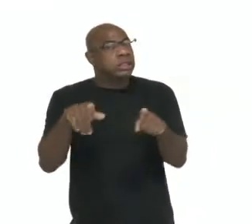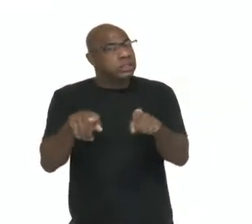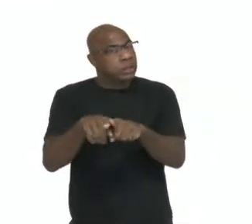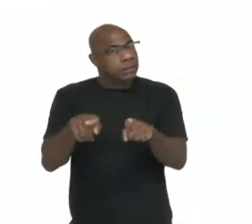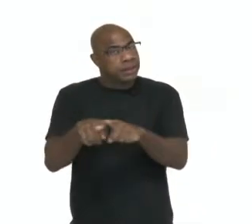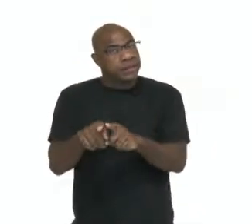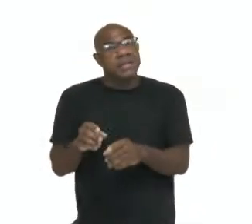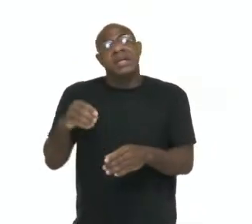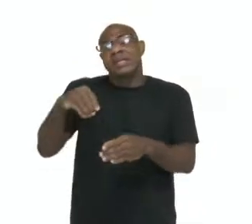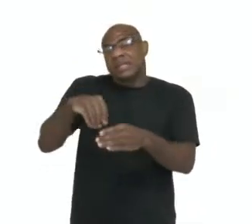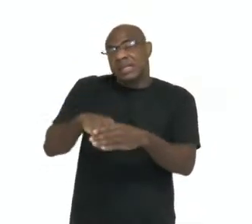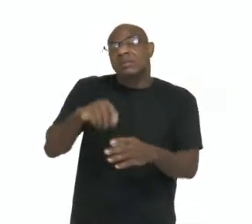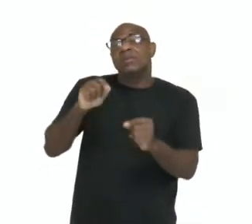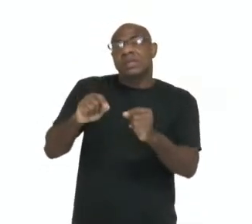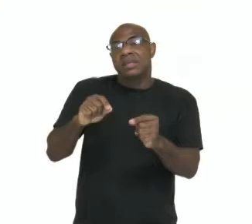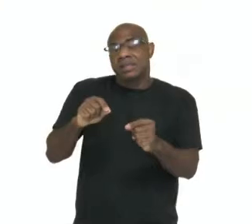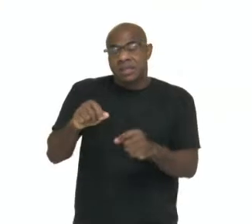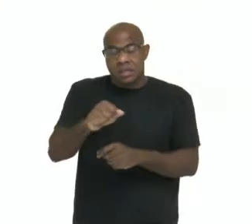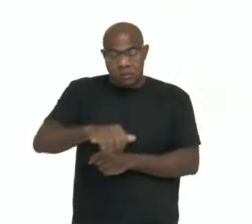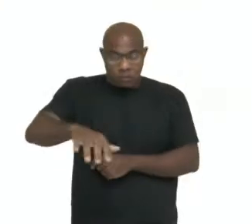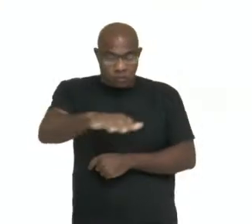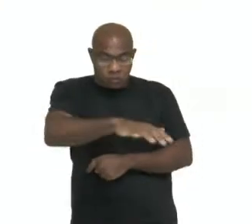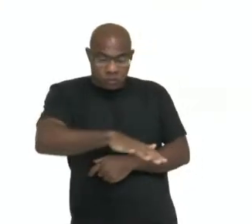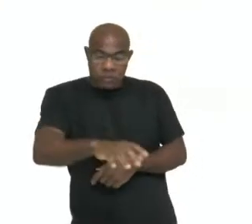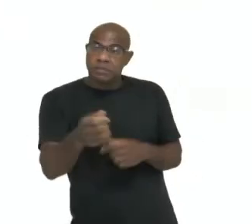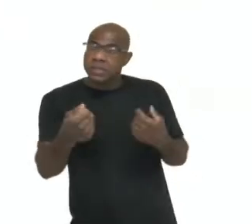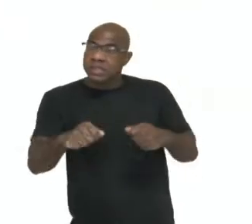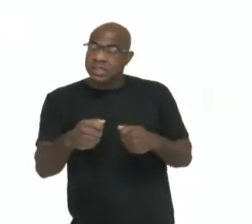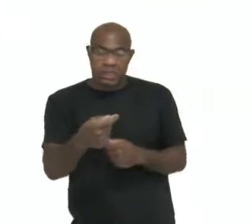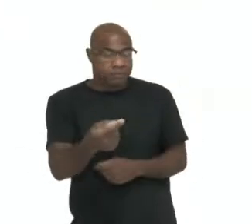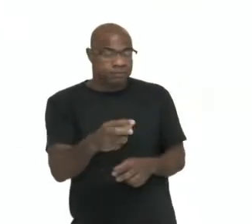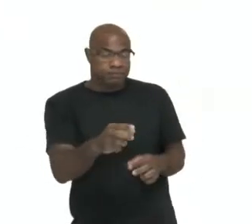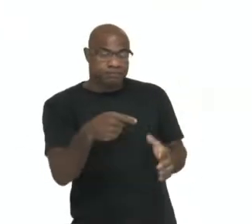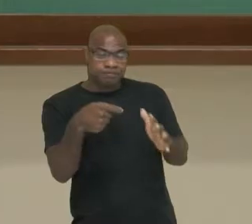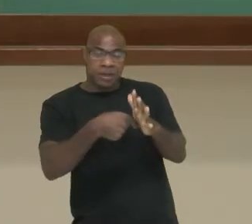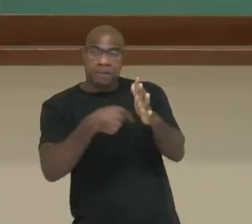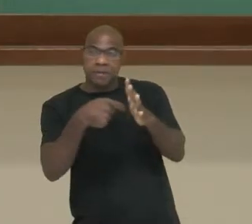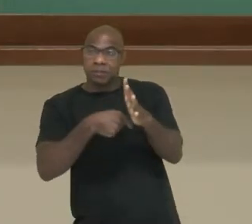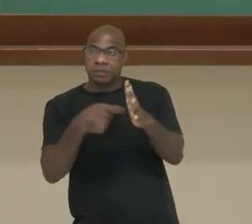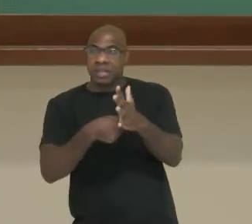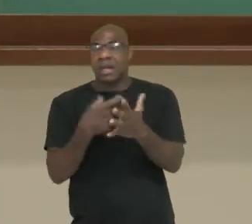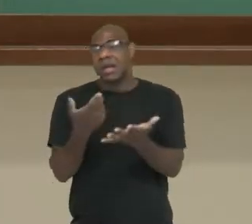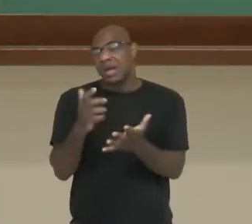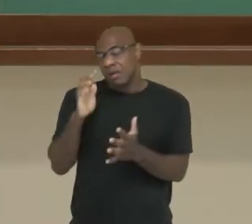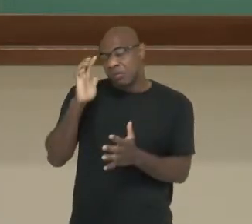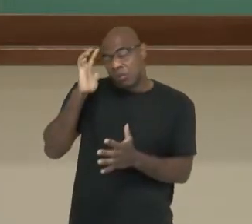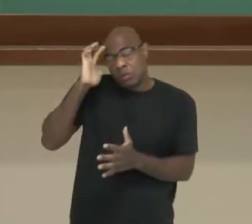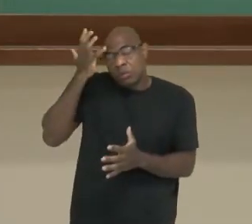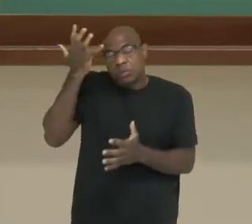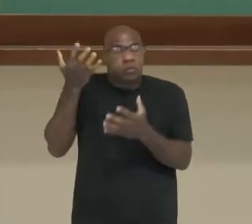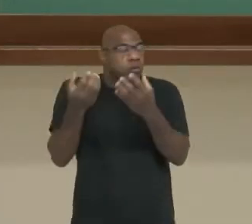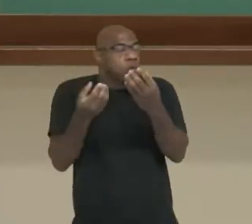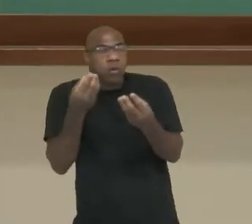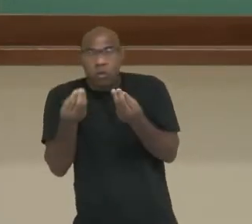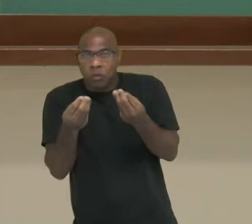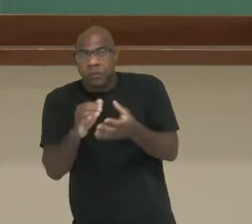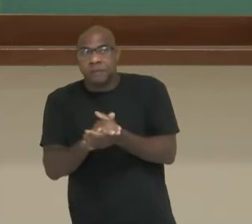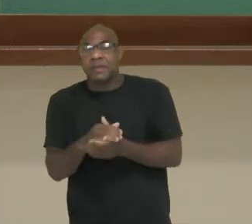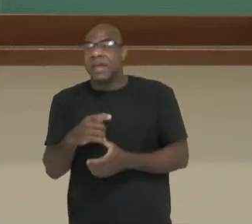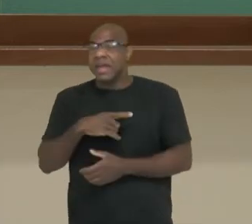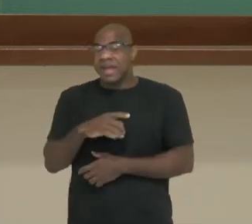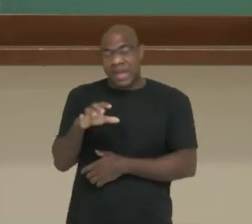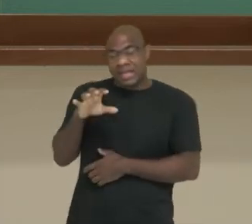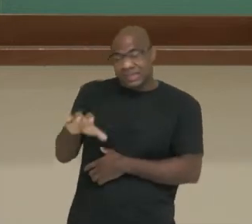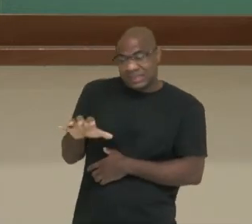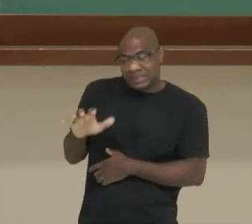público crie soluções para os problemas levantados, né? Então não vai trazer a solução, é assim que se resolve